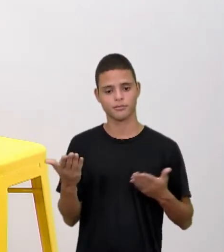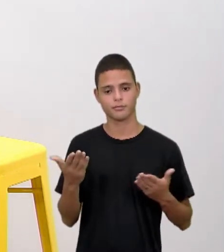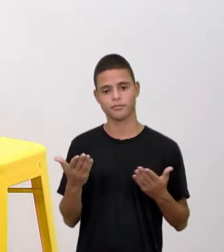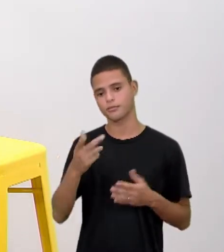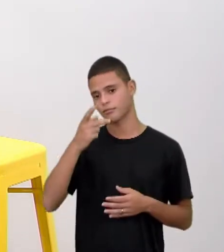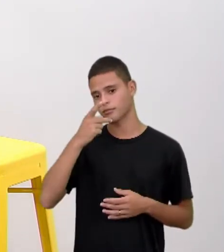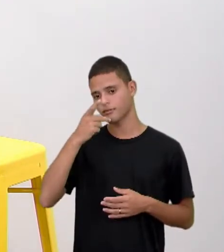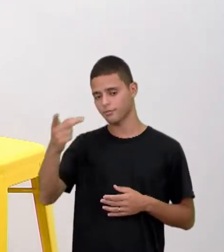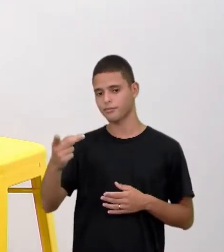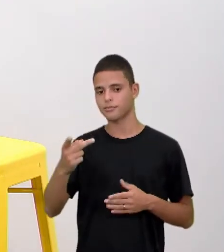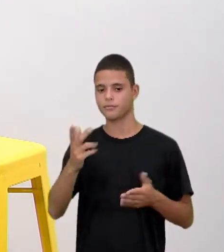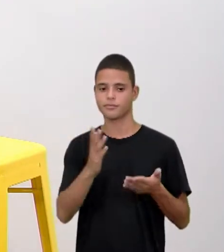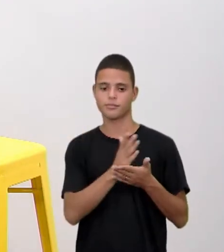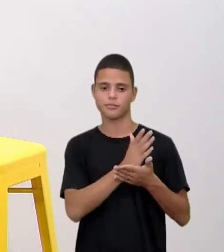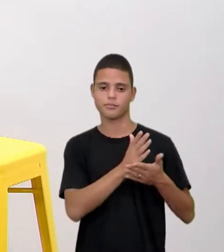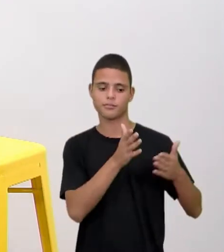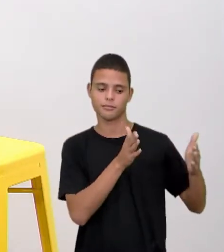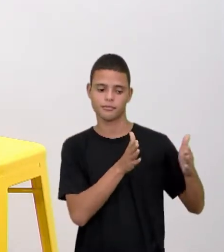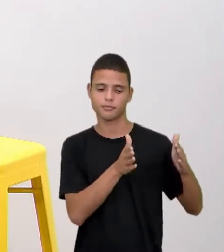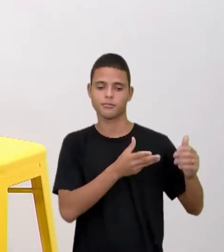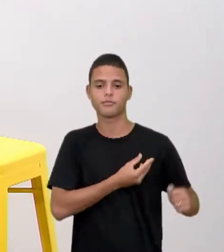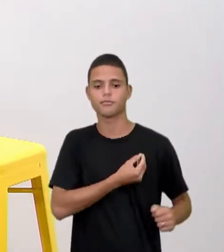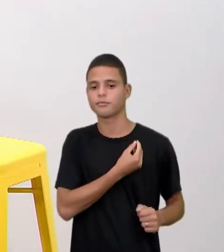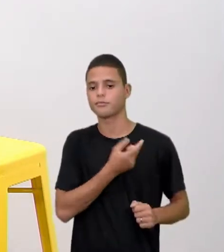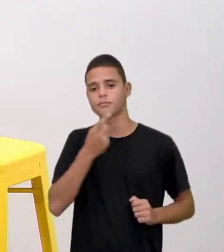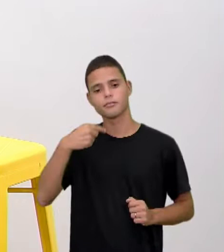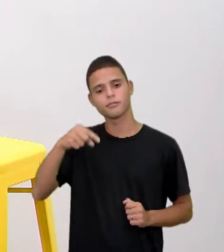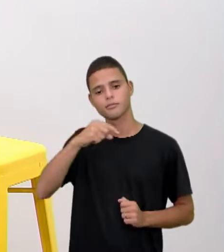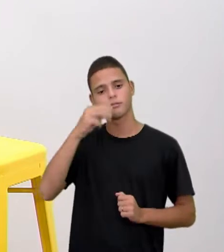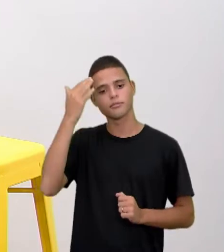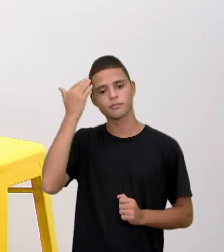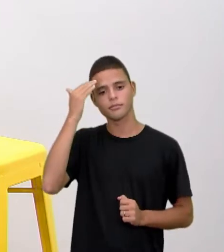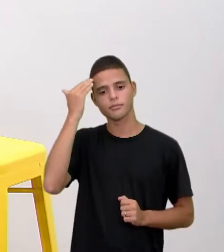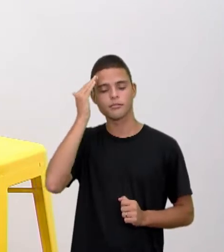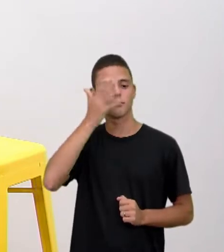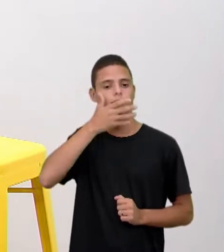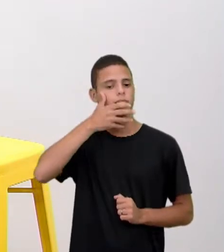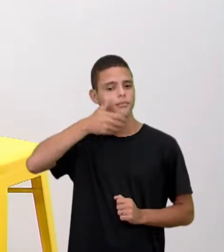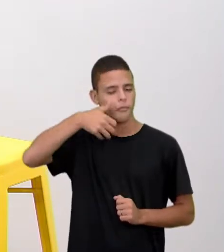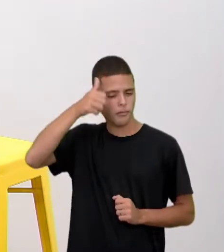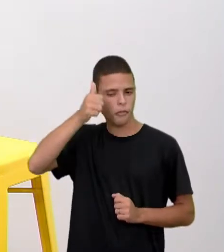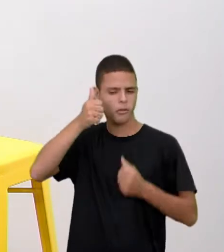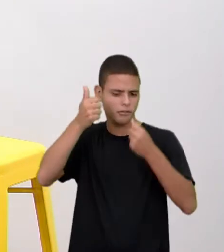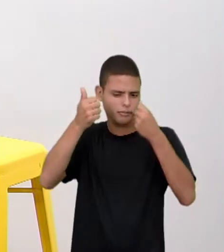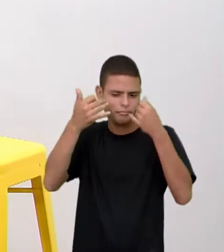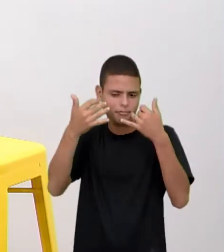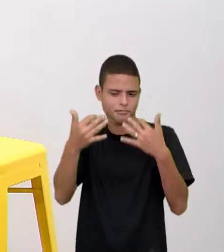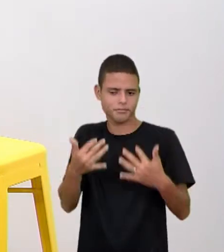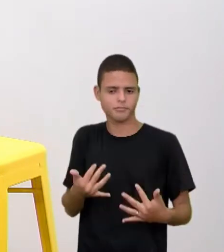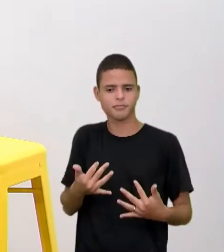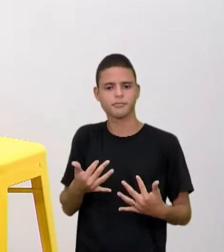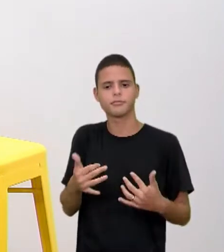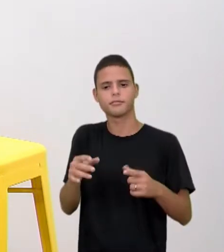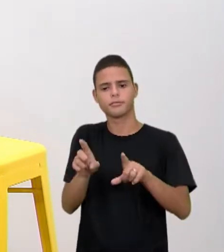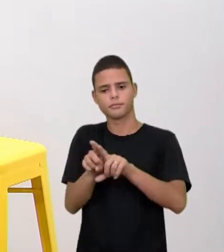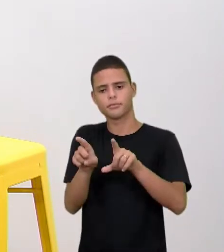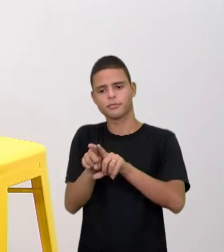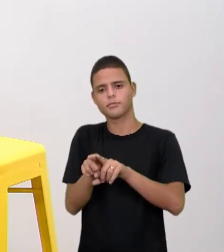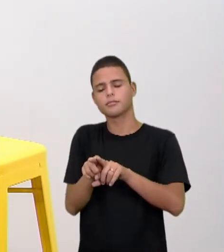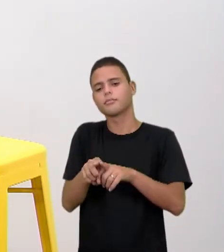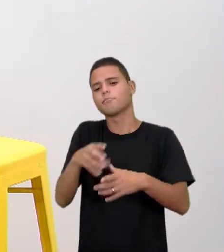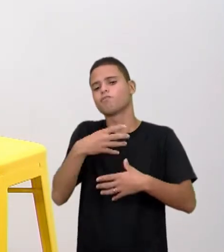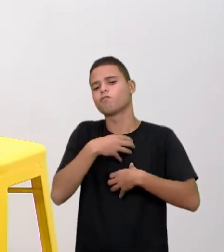as fases da vida para a gente entender um pouco melhor. A gente vai falar sobre essas fases da vida também num sentido um